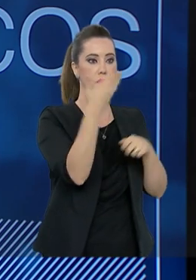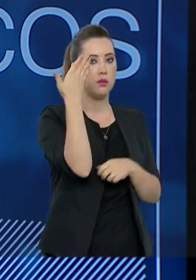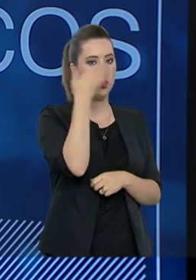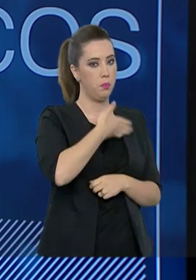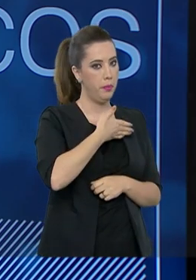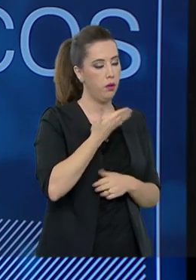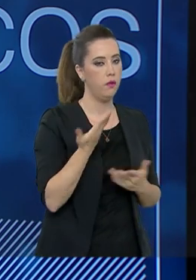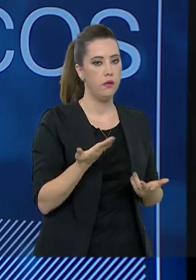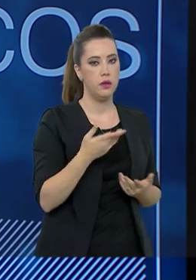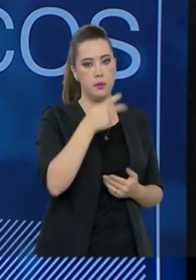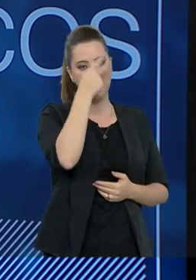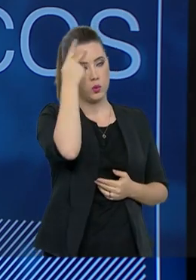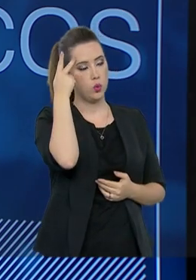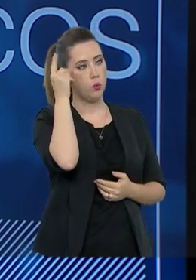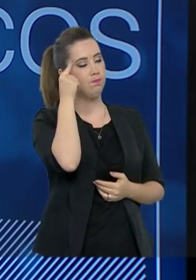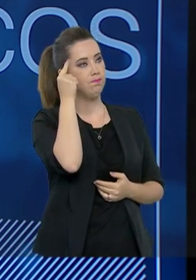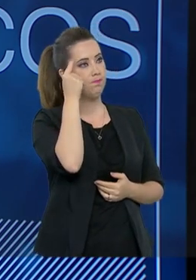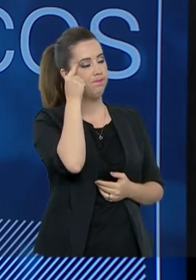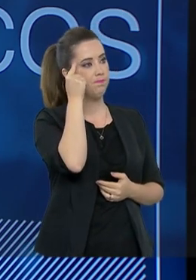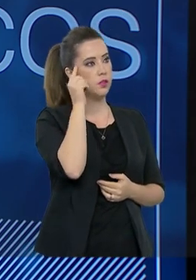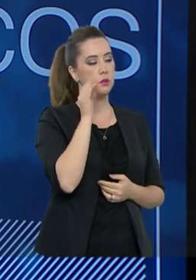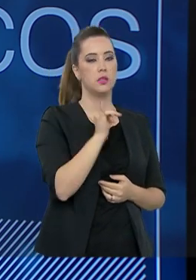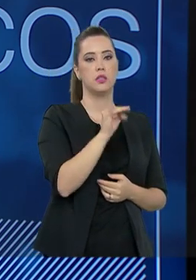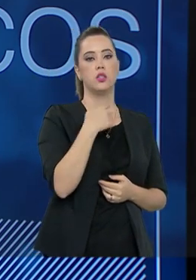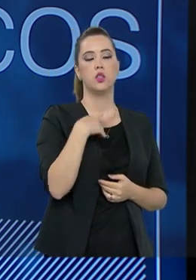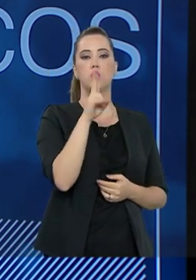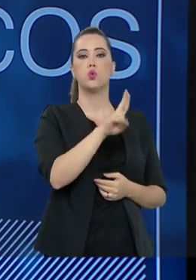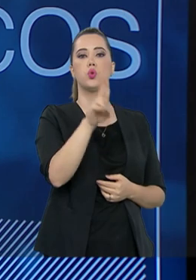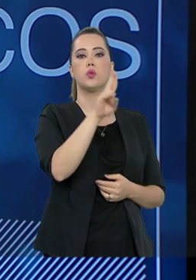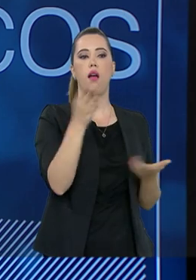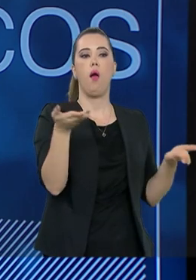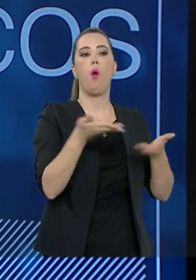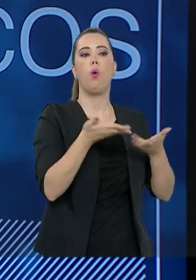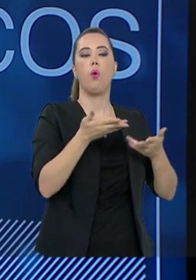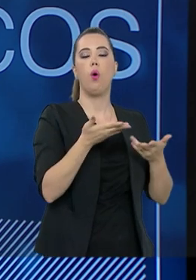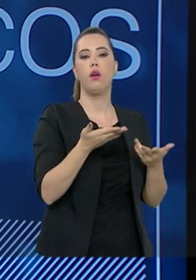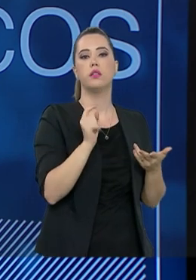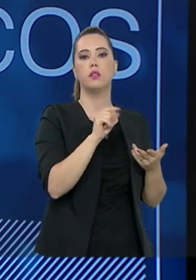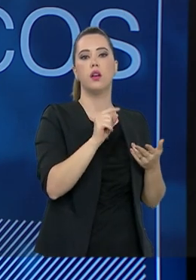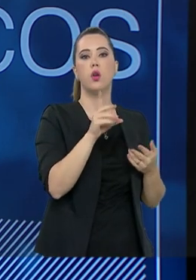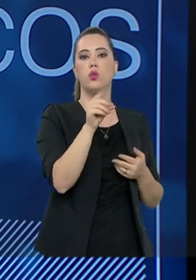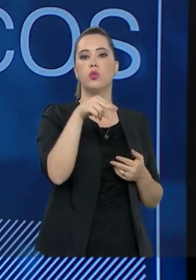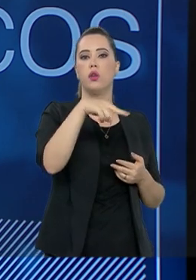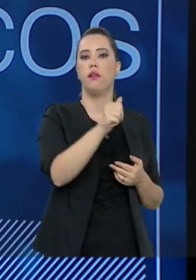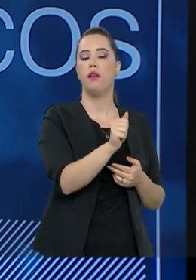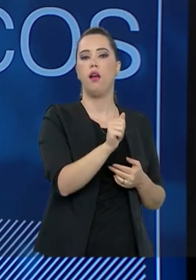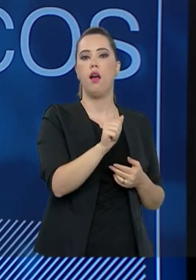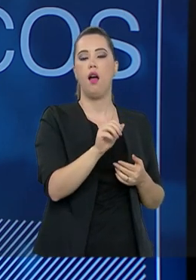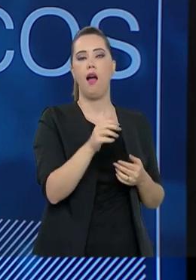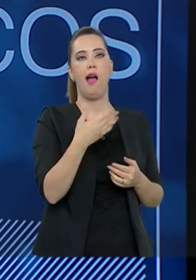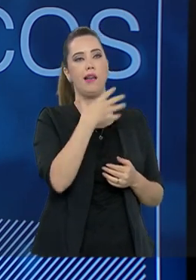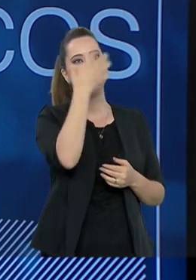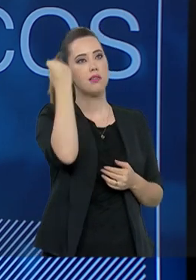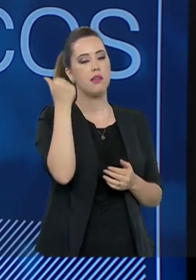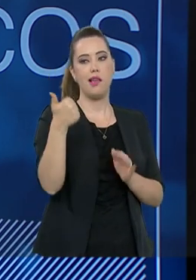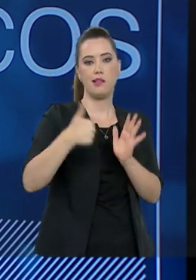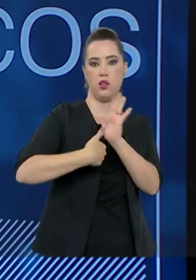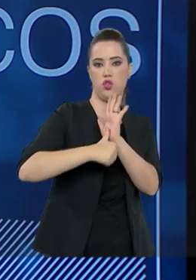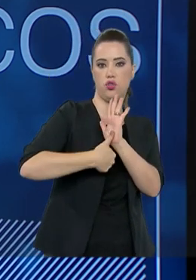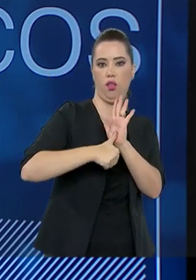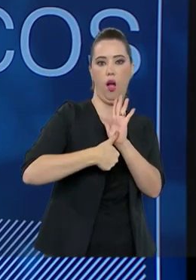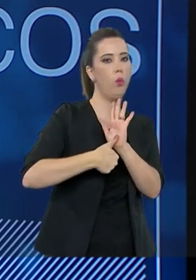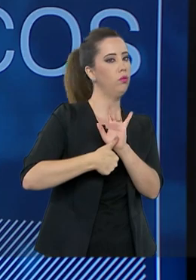né? Alguém pensar que pelo fato de a gente estar usando agora o DNA, a impressão digital deixou de ter utilidade.